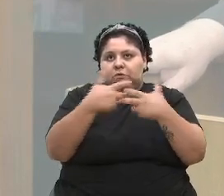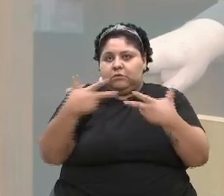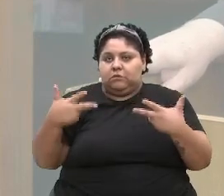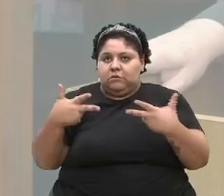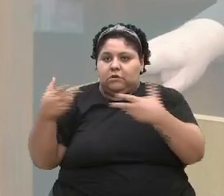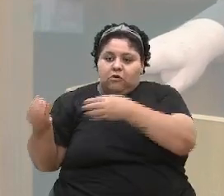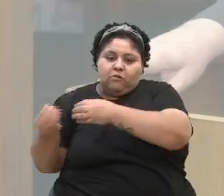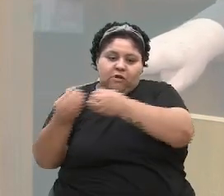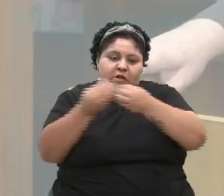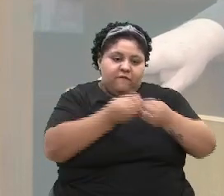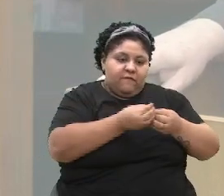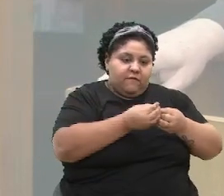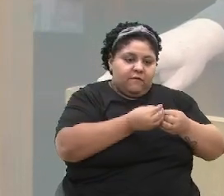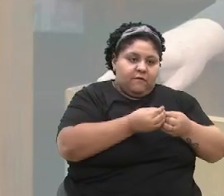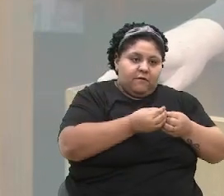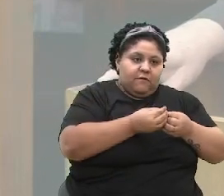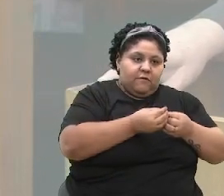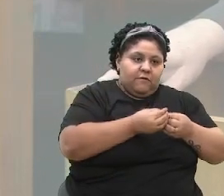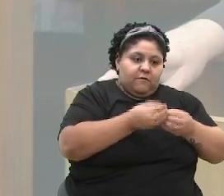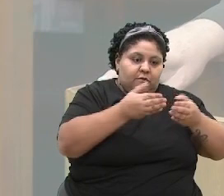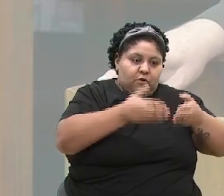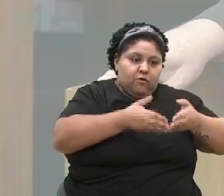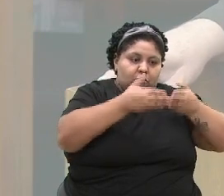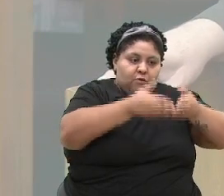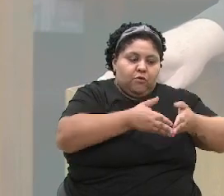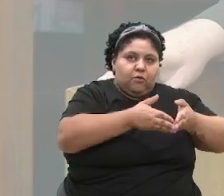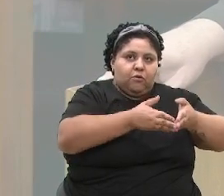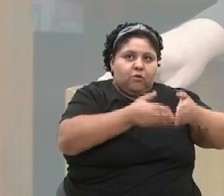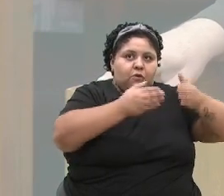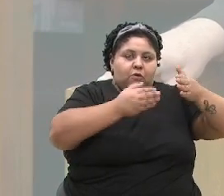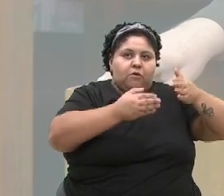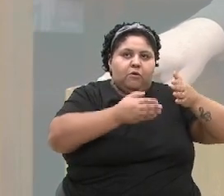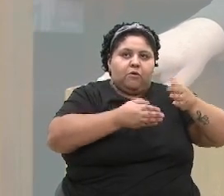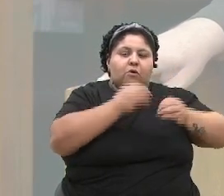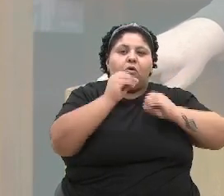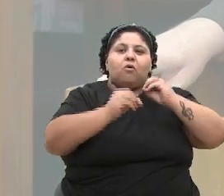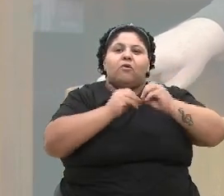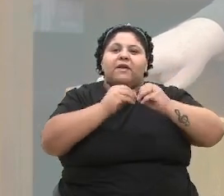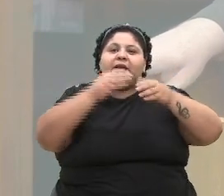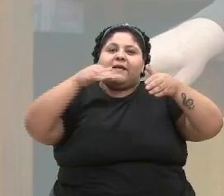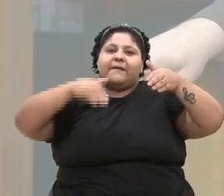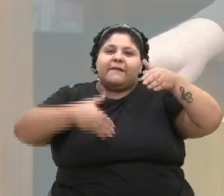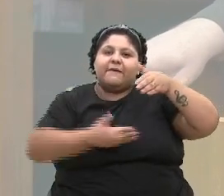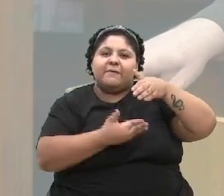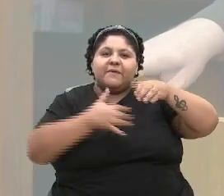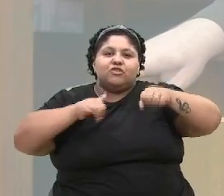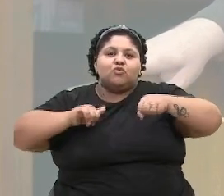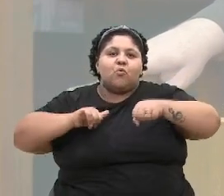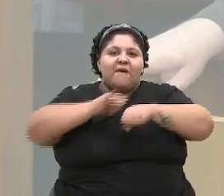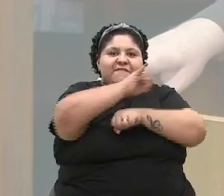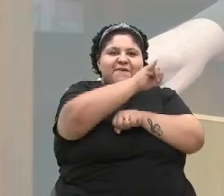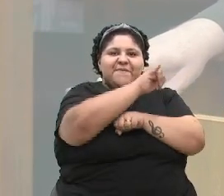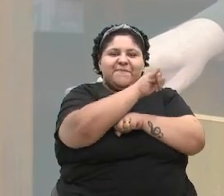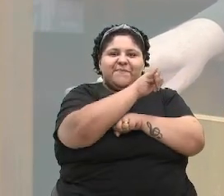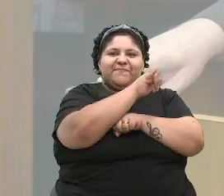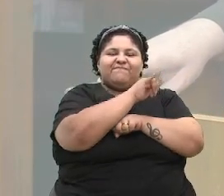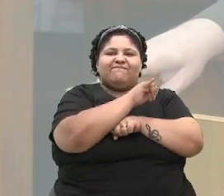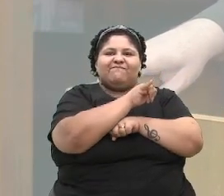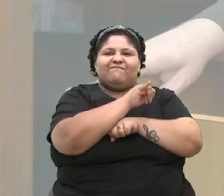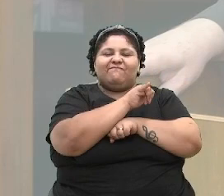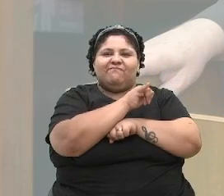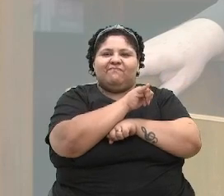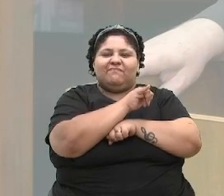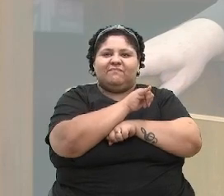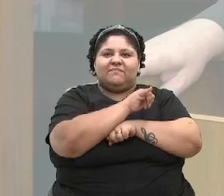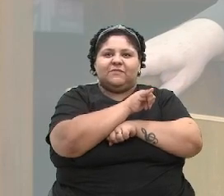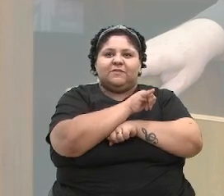terminal rodoviário e vai para o naviozinho lá no porto. E o que tem ali embaixo? O aviãozinho. E o aviãozinho é